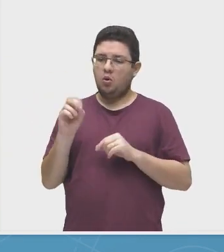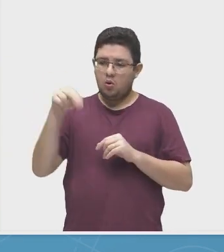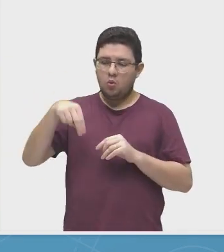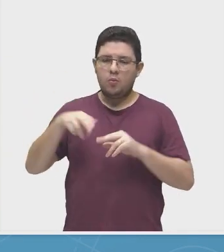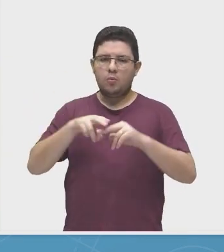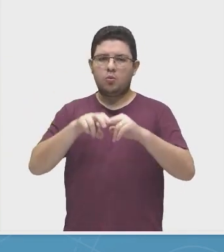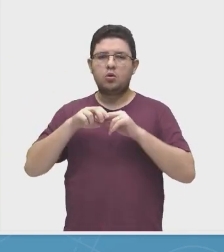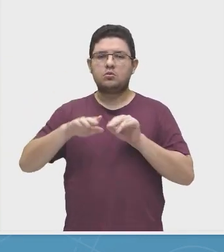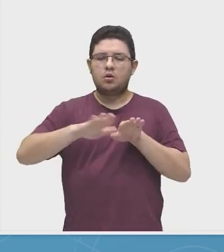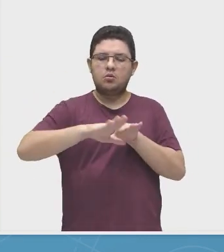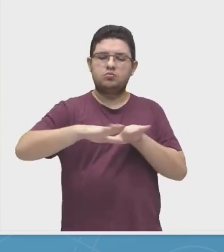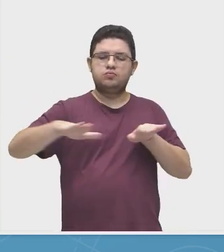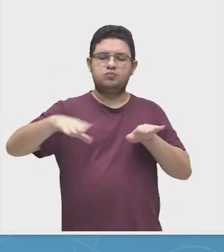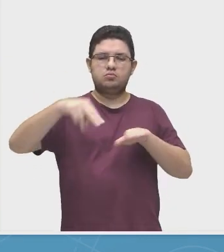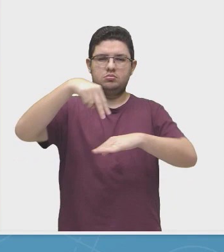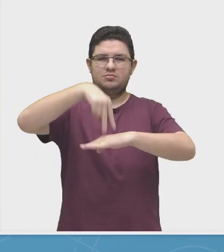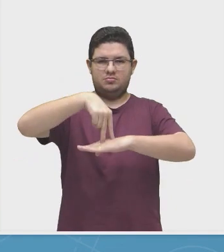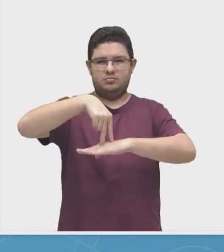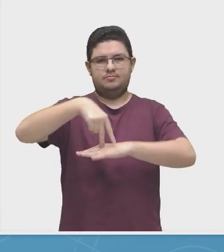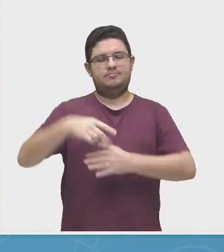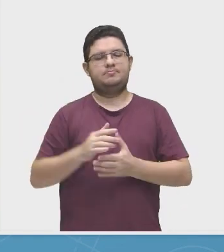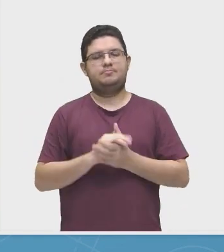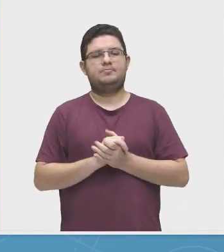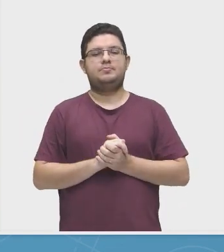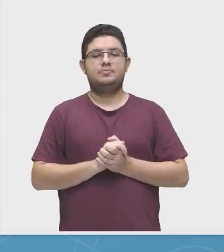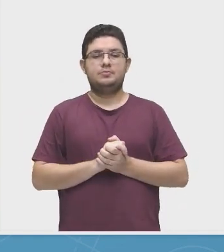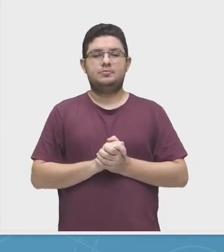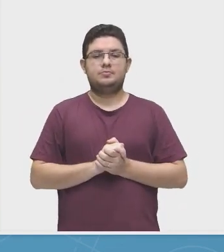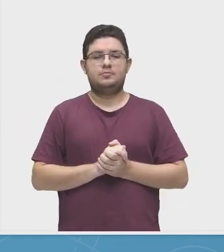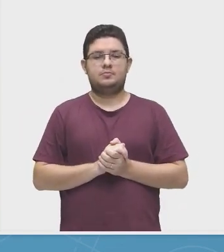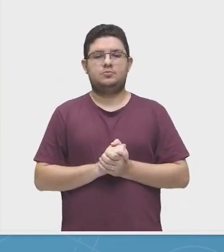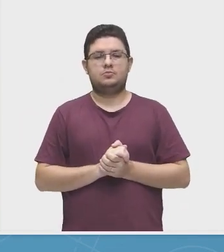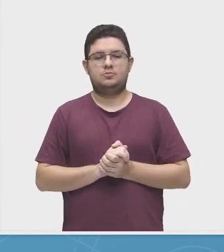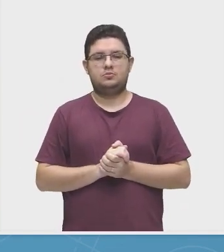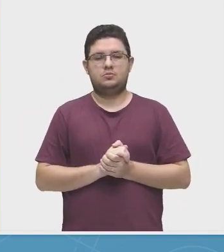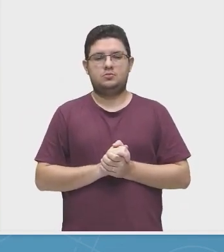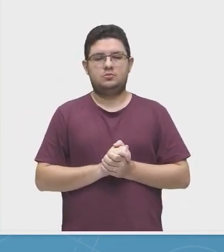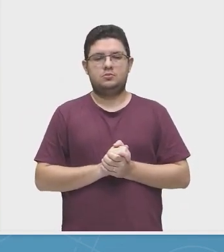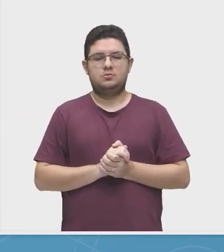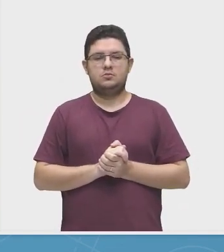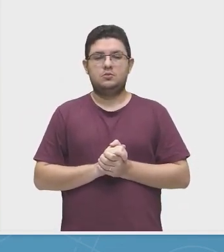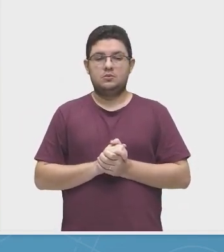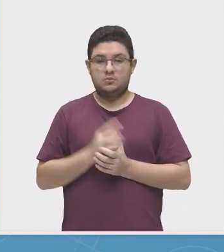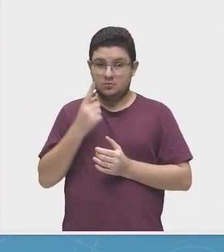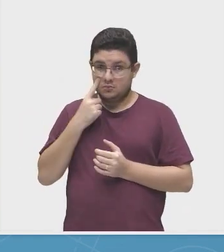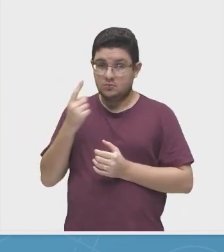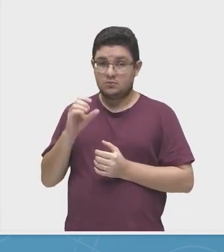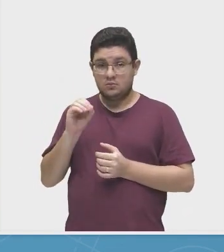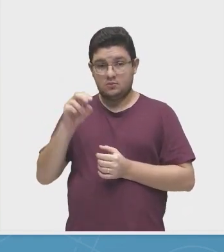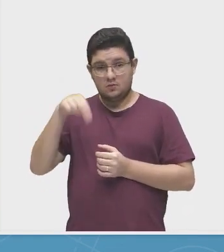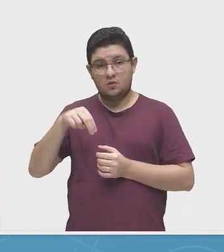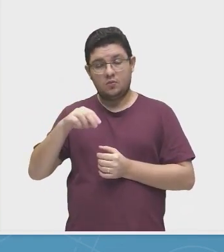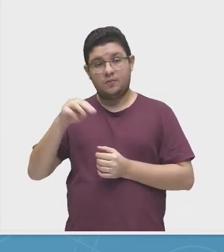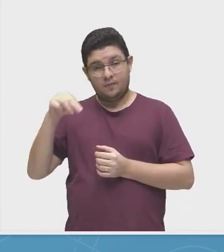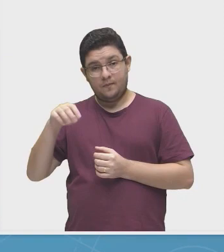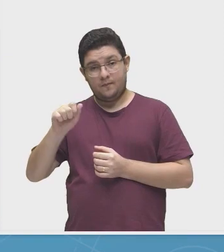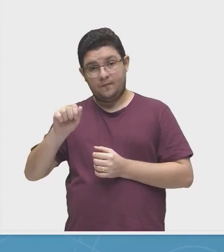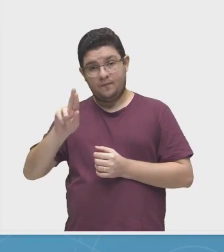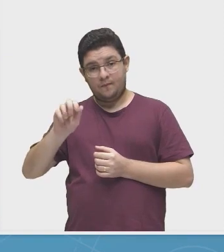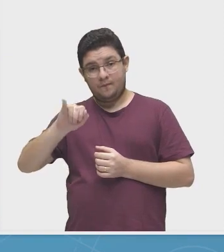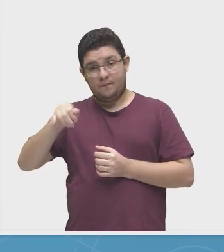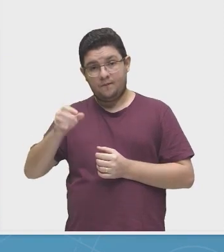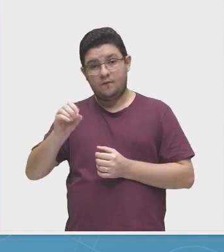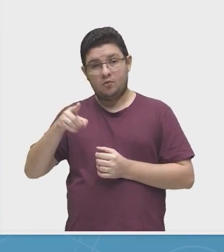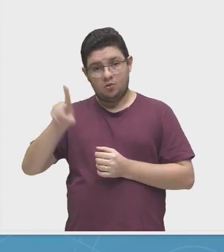porque a ilha é uma superfície, tá certo? E portanto eu utilizo on, nesse caso, on Marajó, que é uma ilha. Na